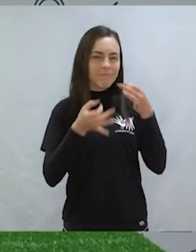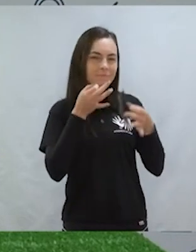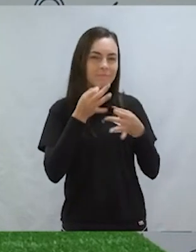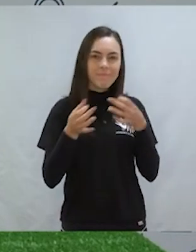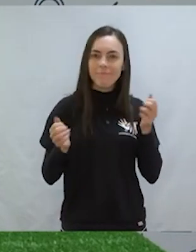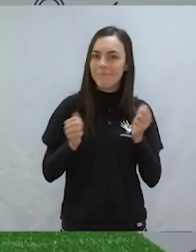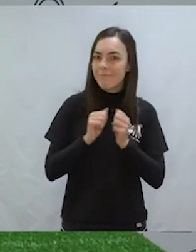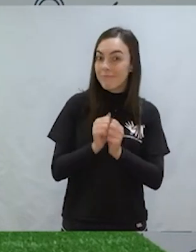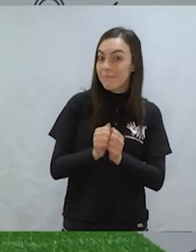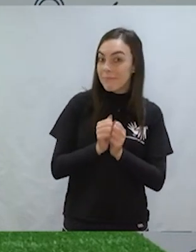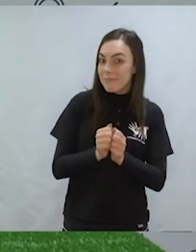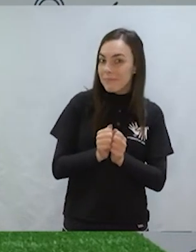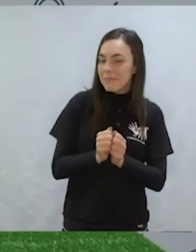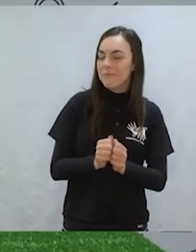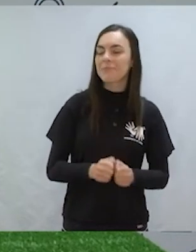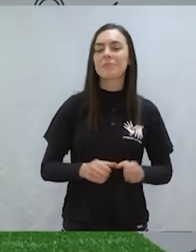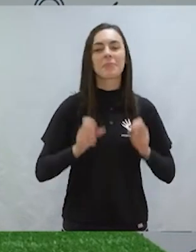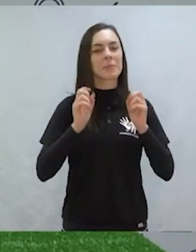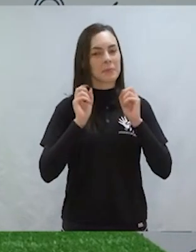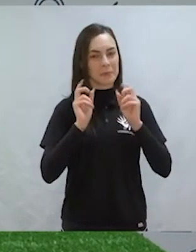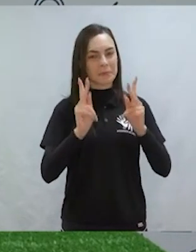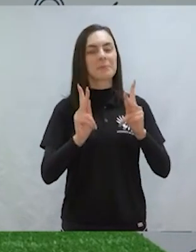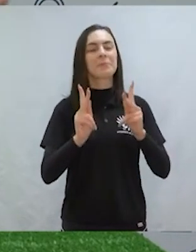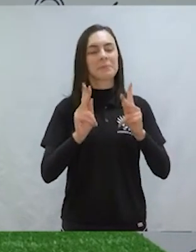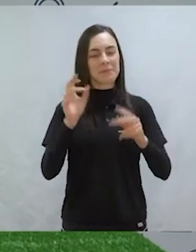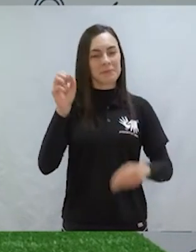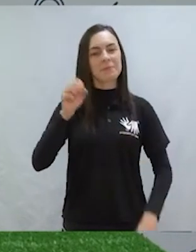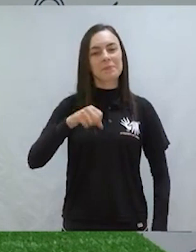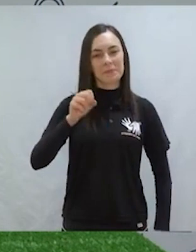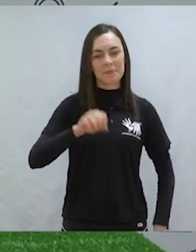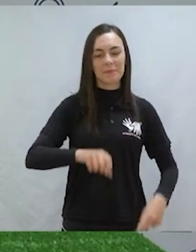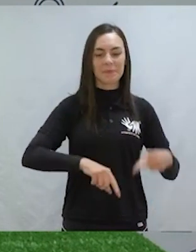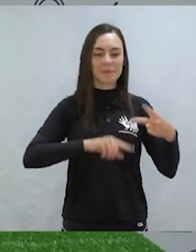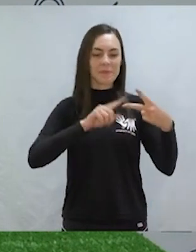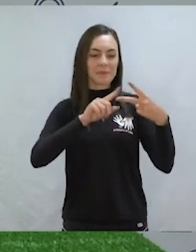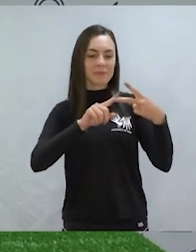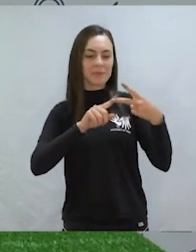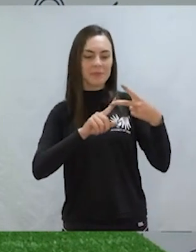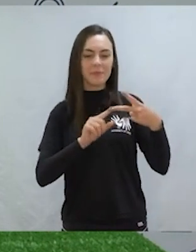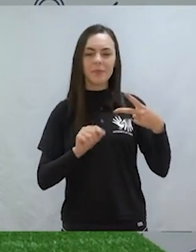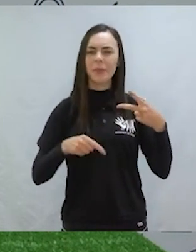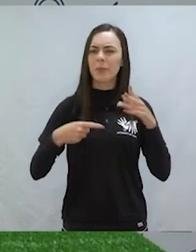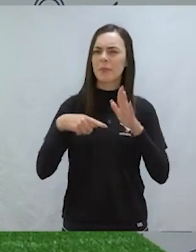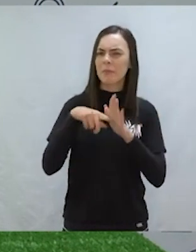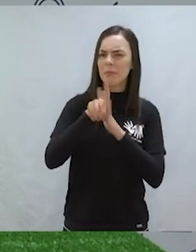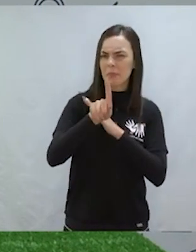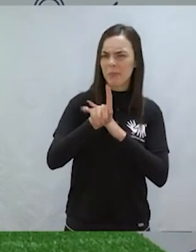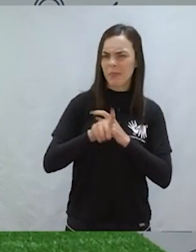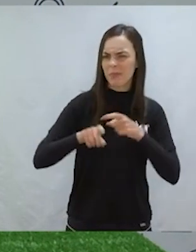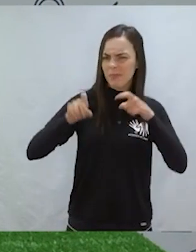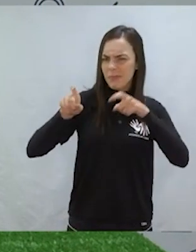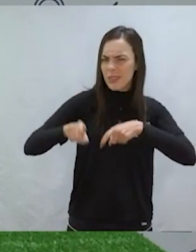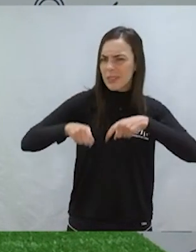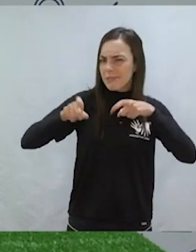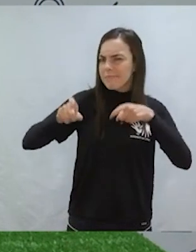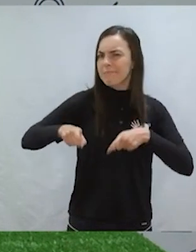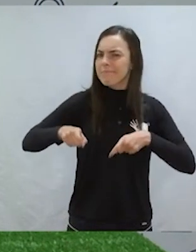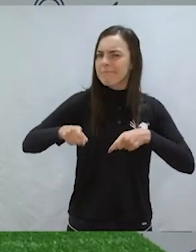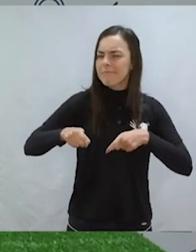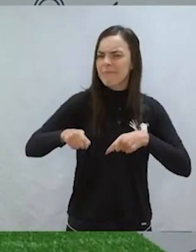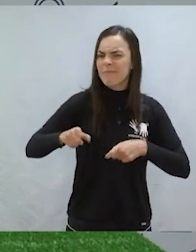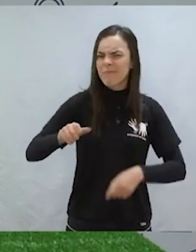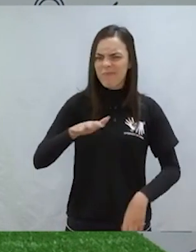aqui conosco também? Então, foi ok? Foi! Aí, tinha lá uma pergunta,